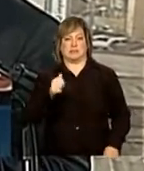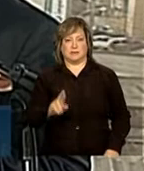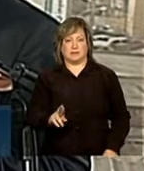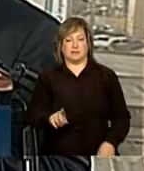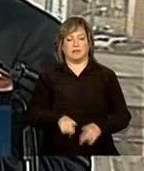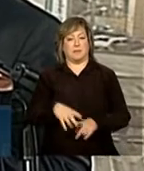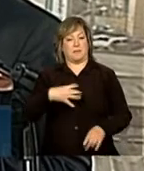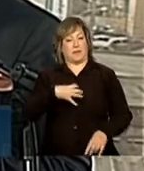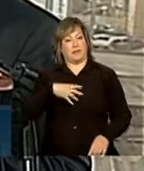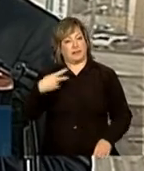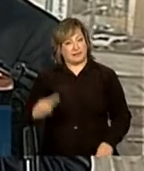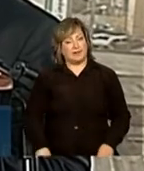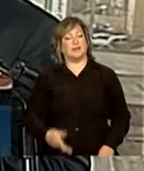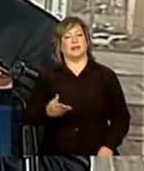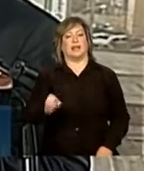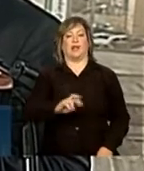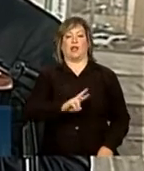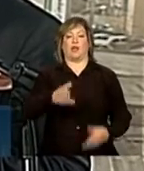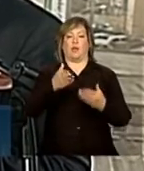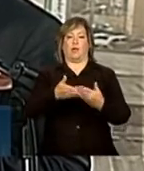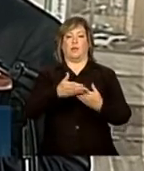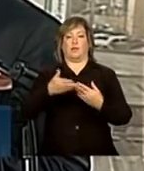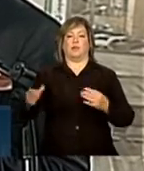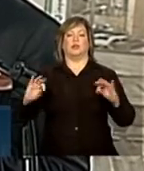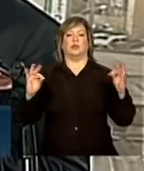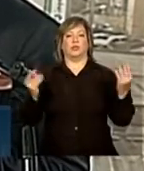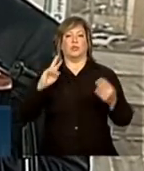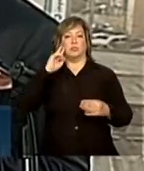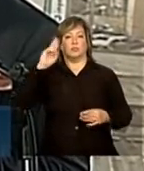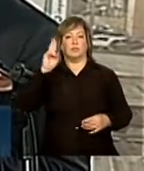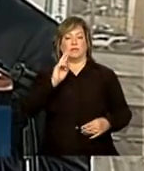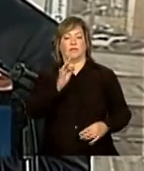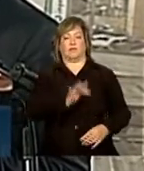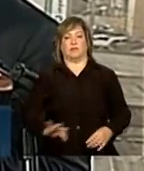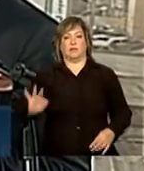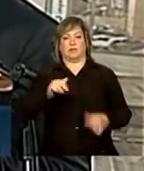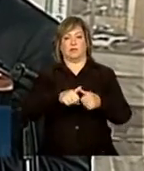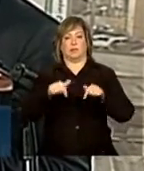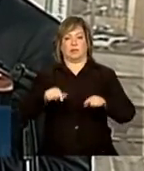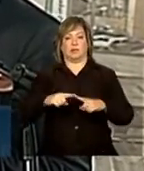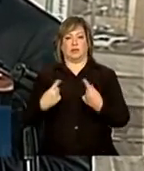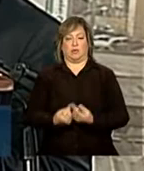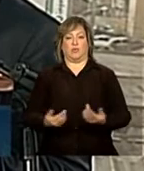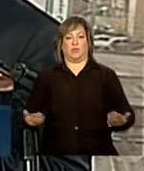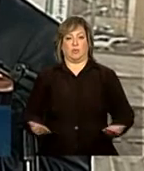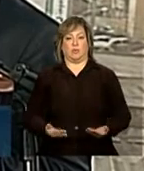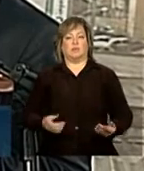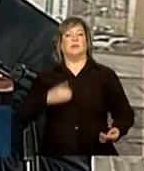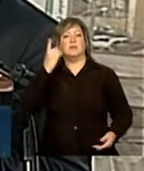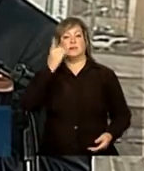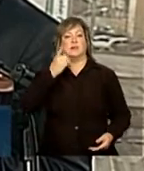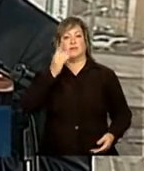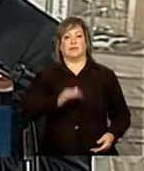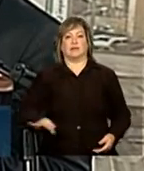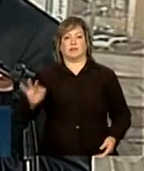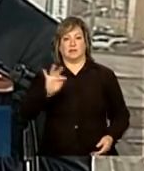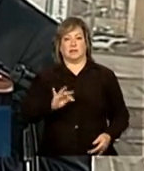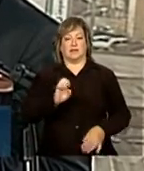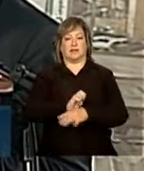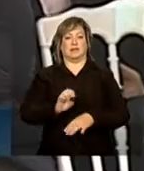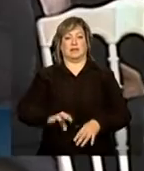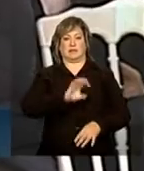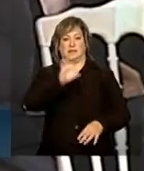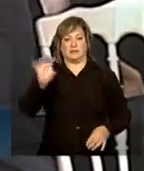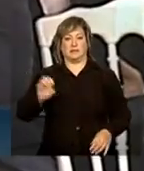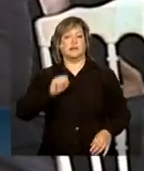ministro baiano. Em seu nome, cumprimento a todas as autoridades federais aqui presentes, deputados federais e